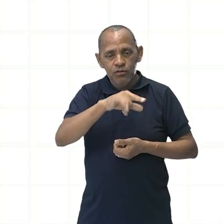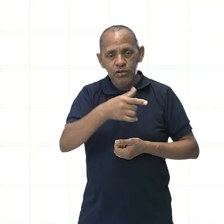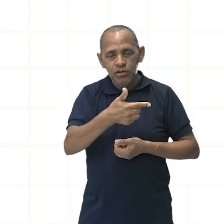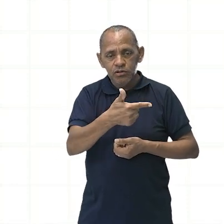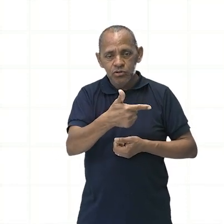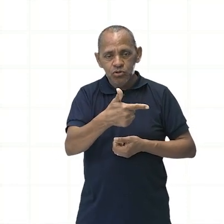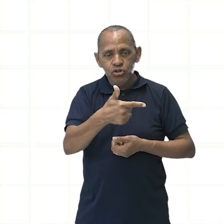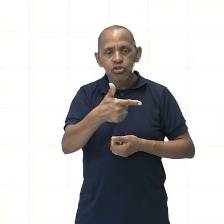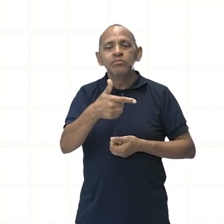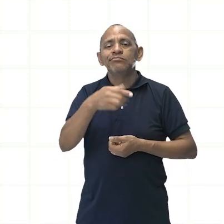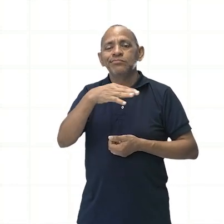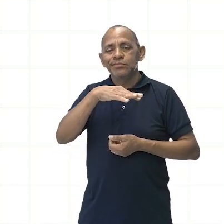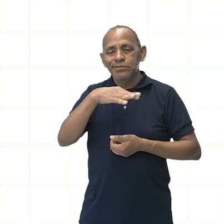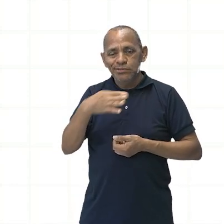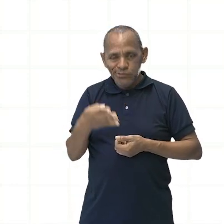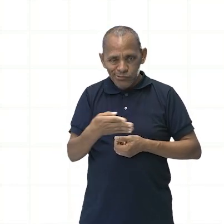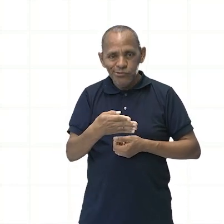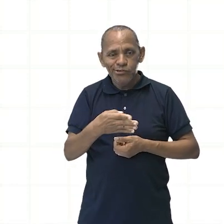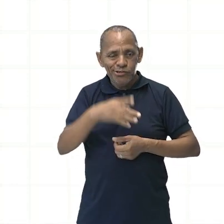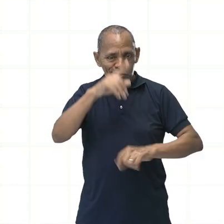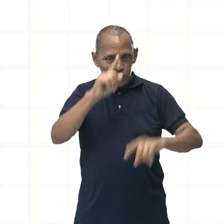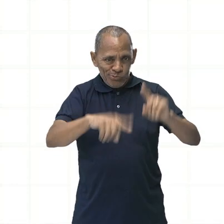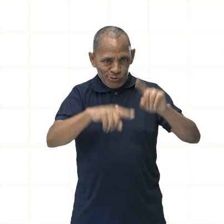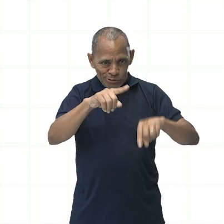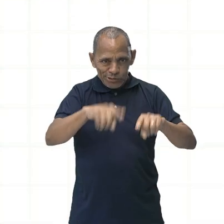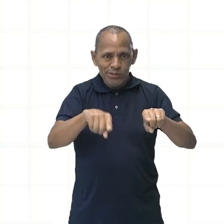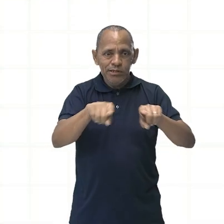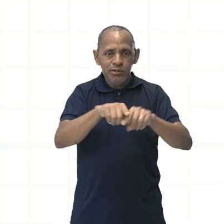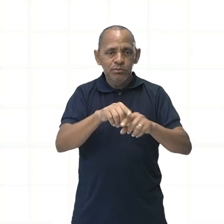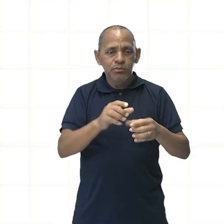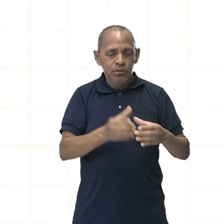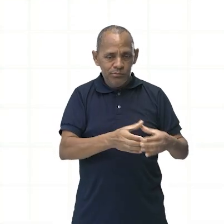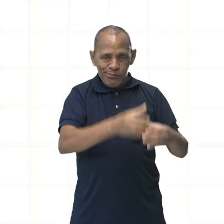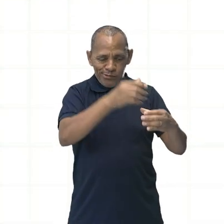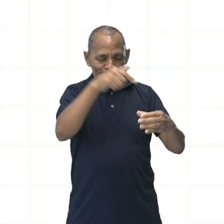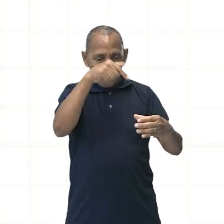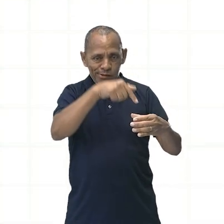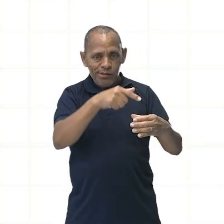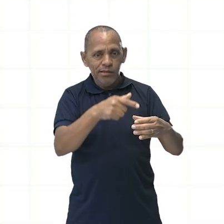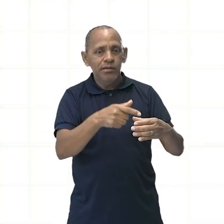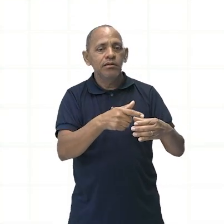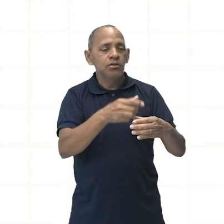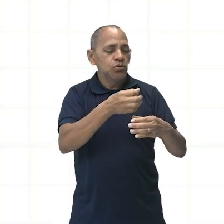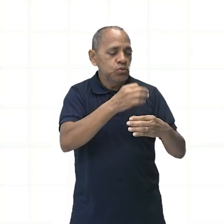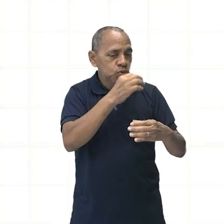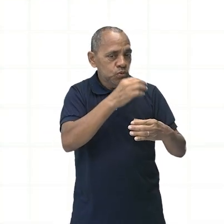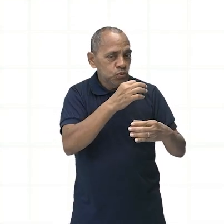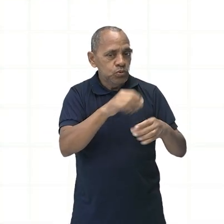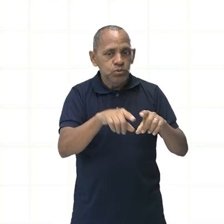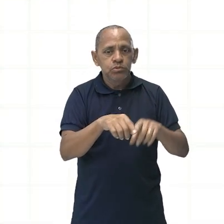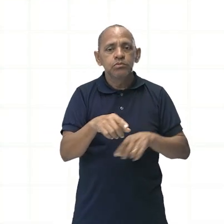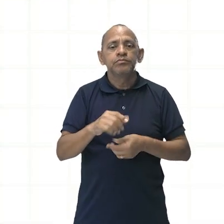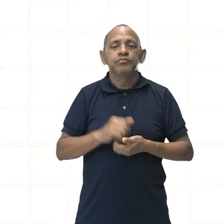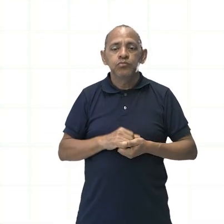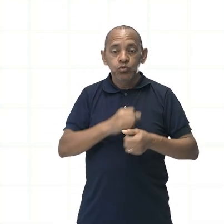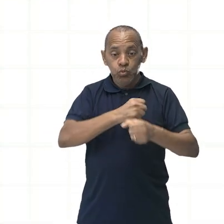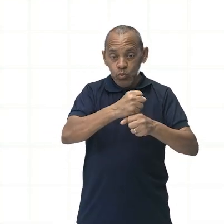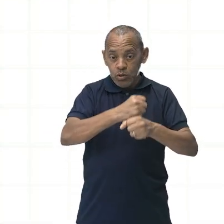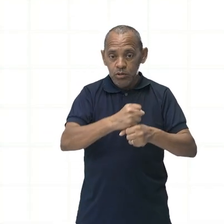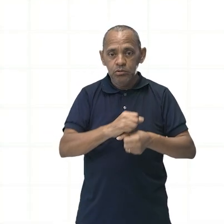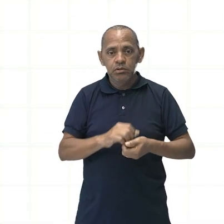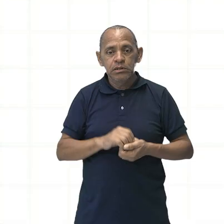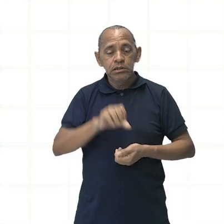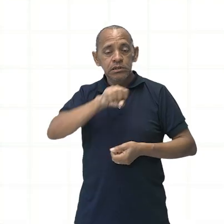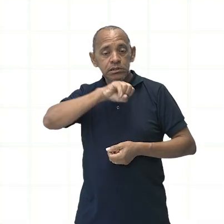29,2 bilhões de canudos ao ano. Então, se nós fizermos a nossa parte